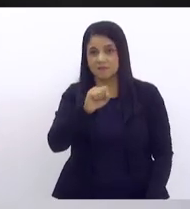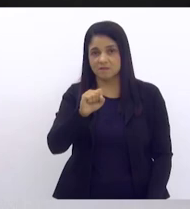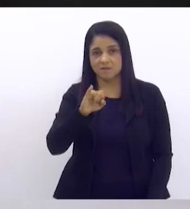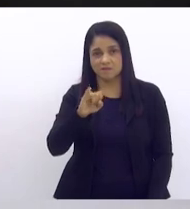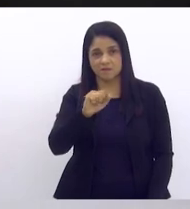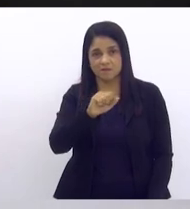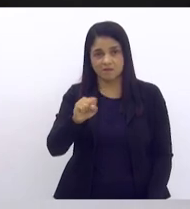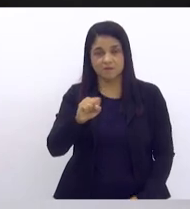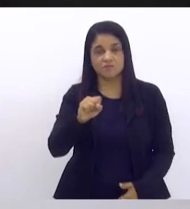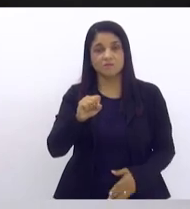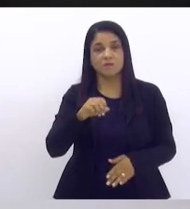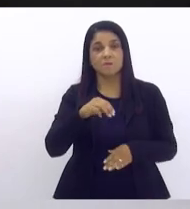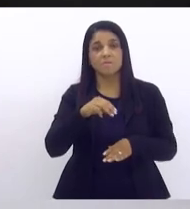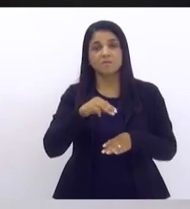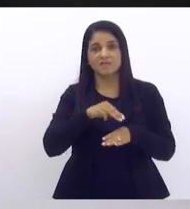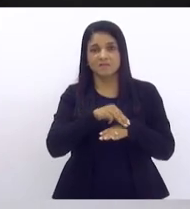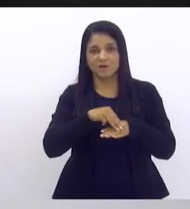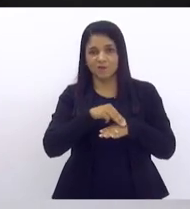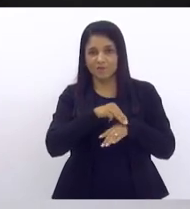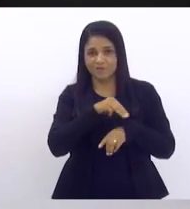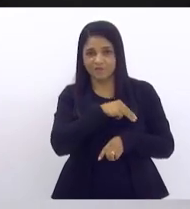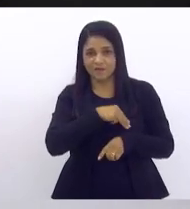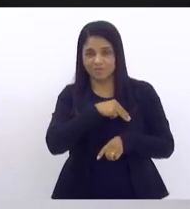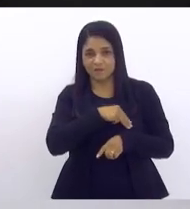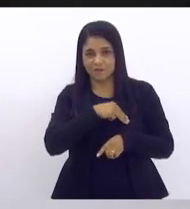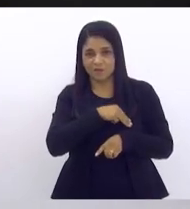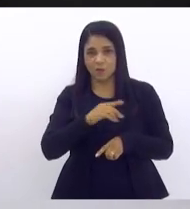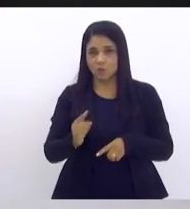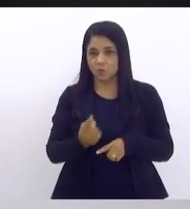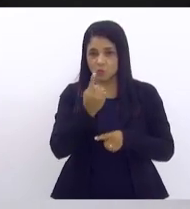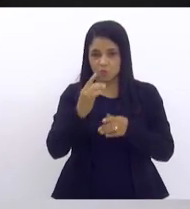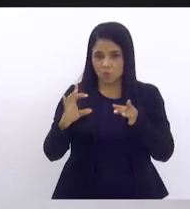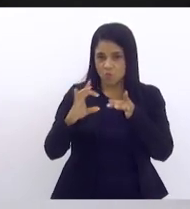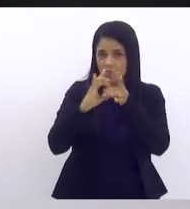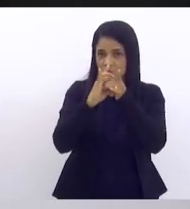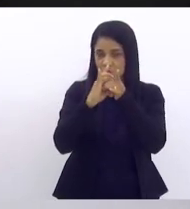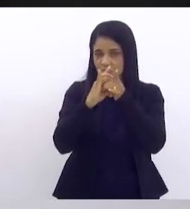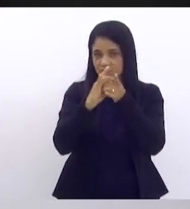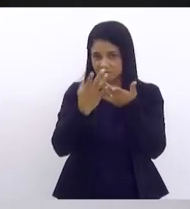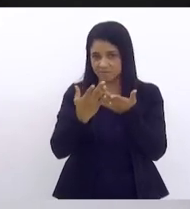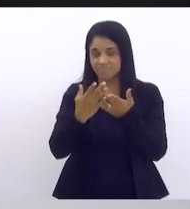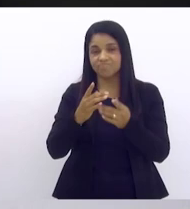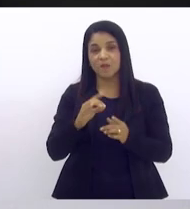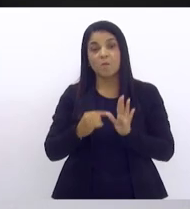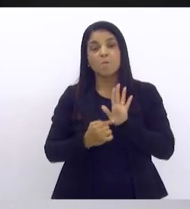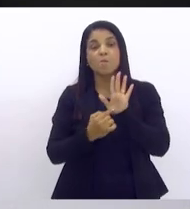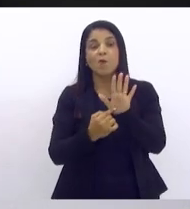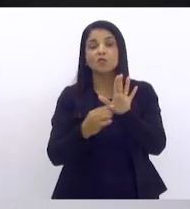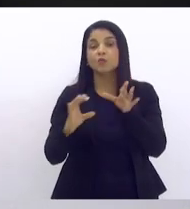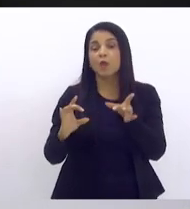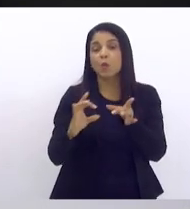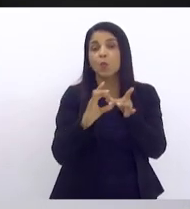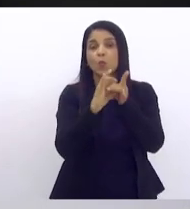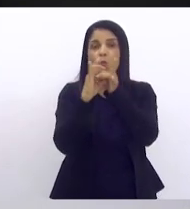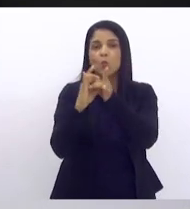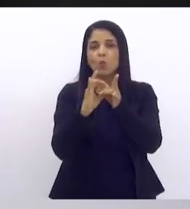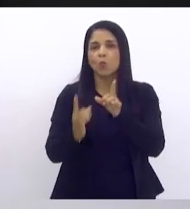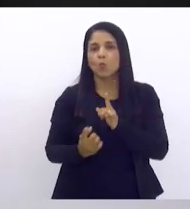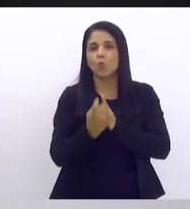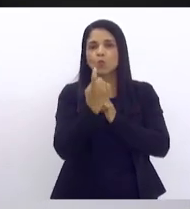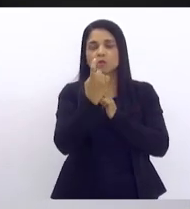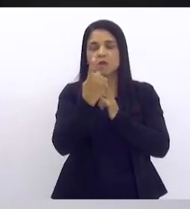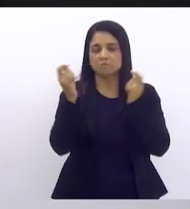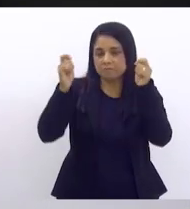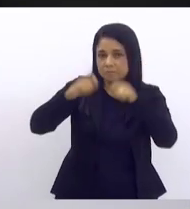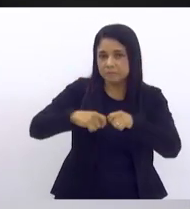também, da Missão Somos Um, da Comunidade Coração Novo. E isso mostra unidade, não é? A capacidade que temos